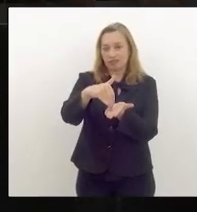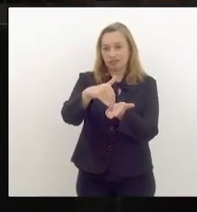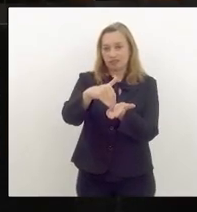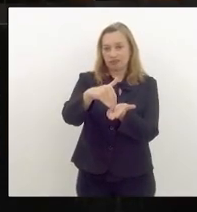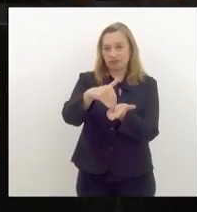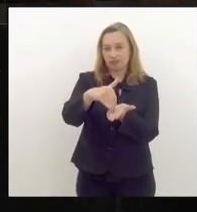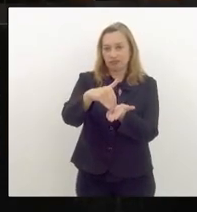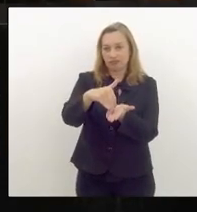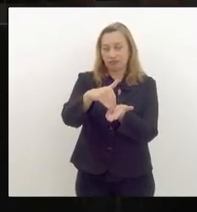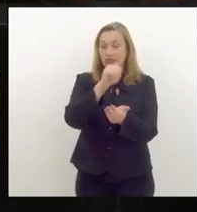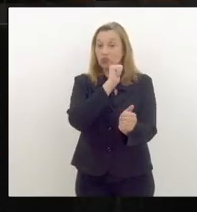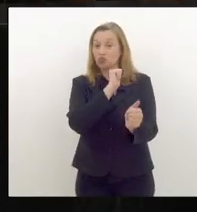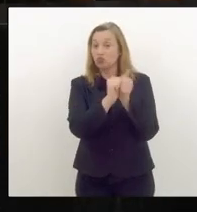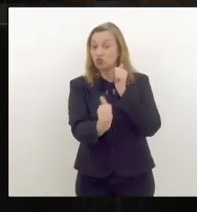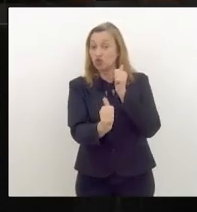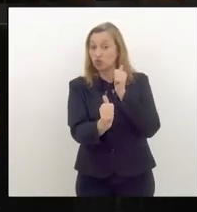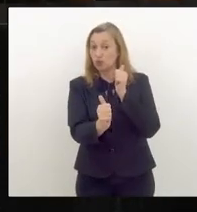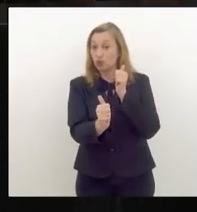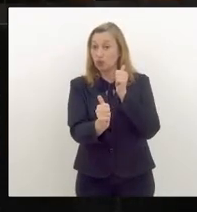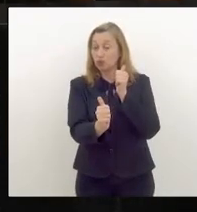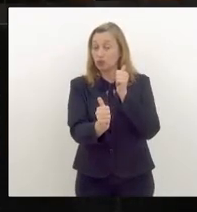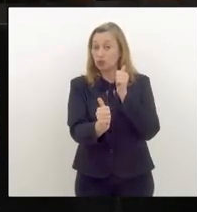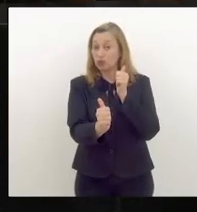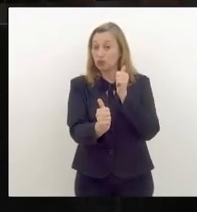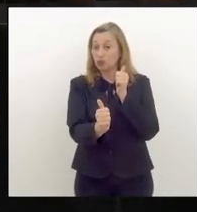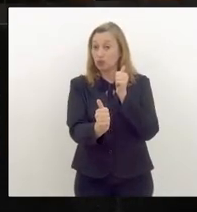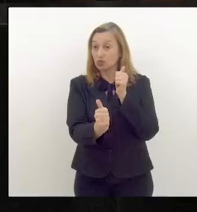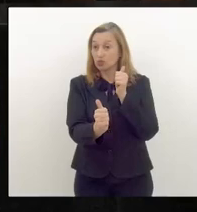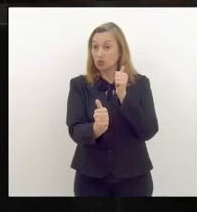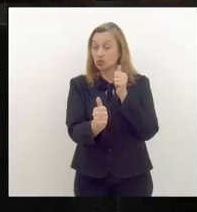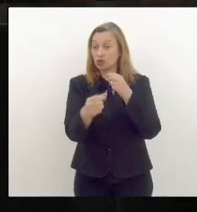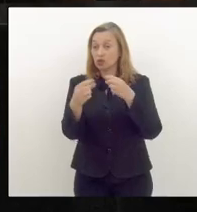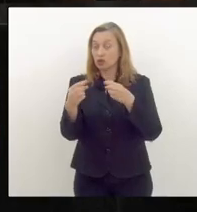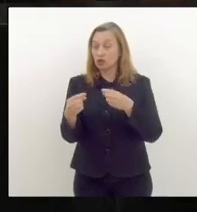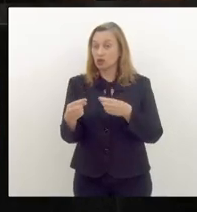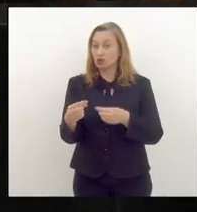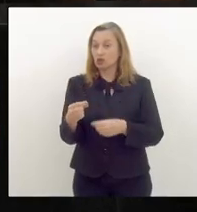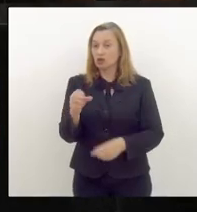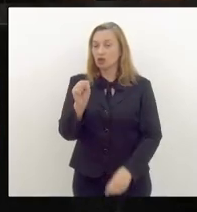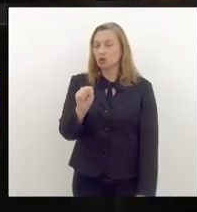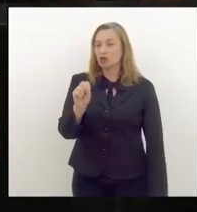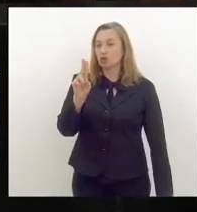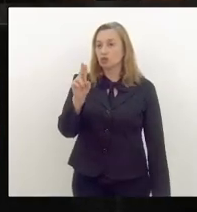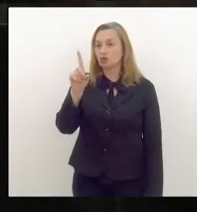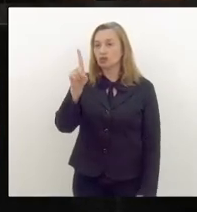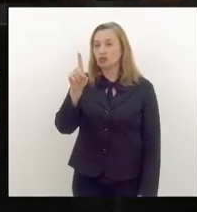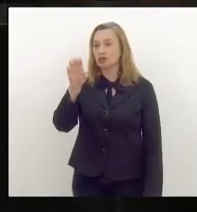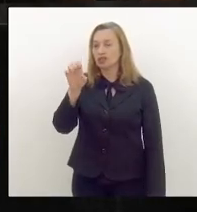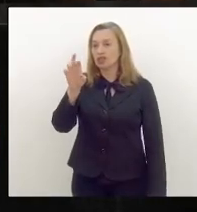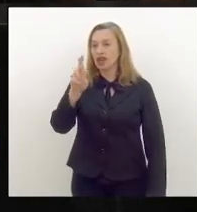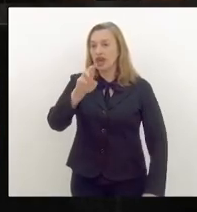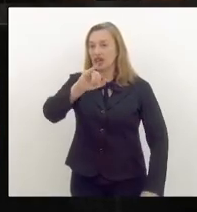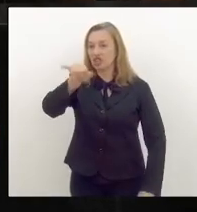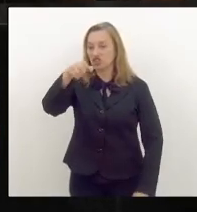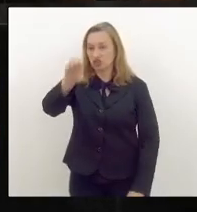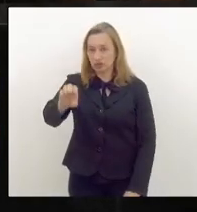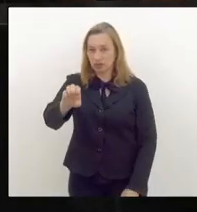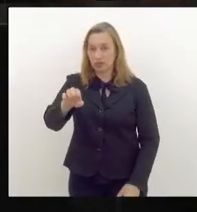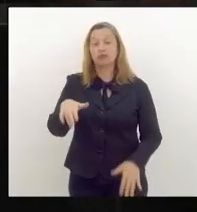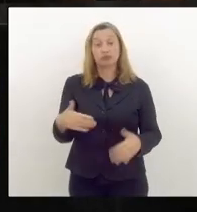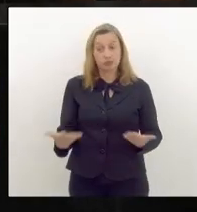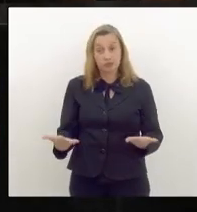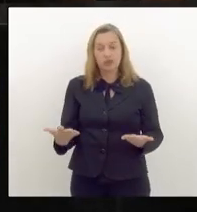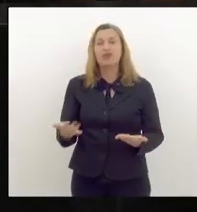de esportes Via Sul derj o e